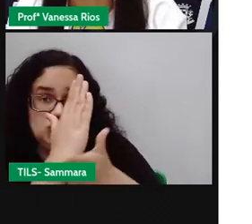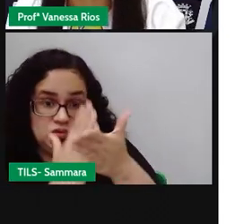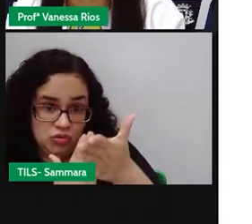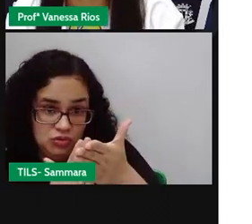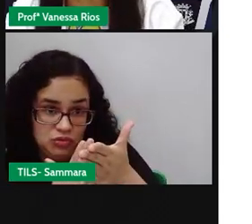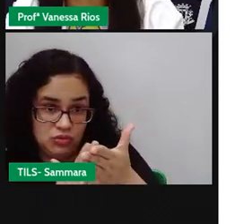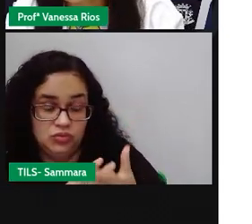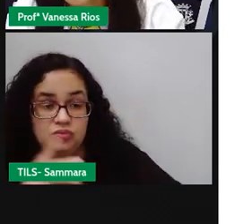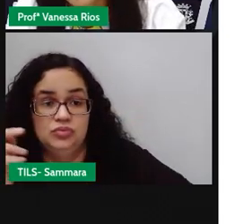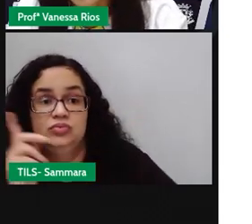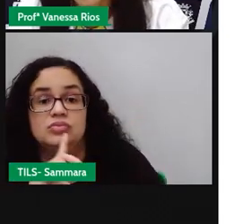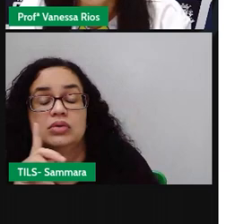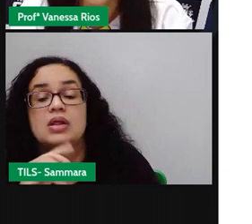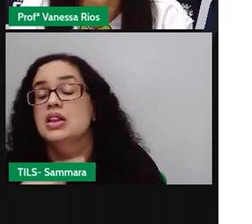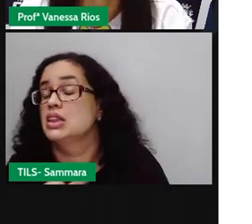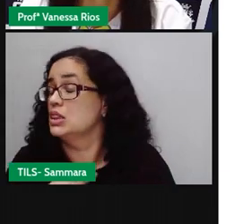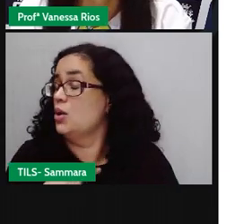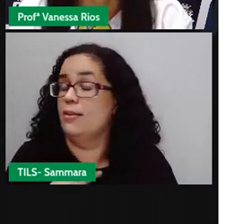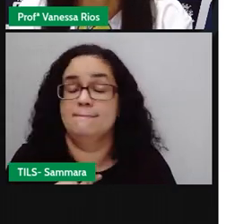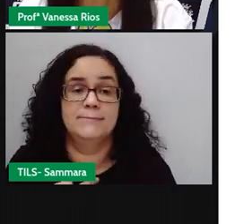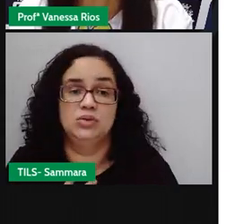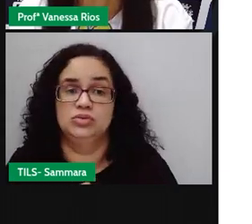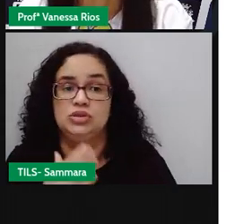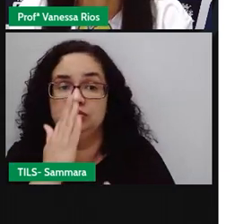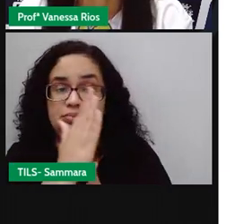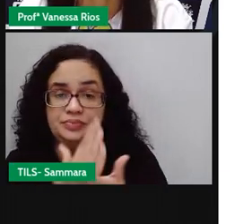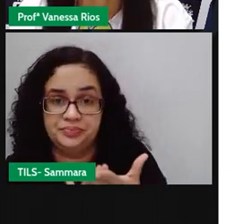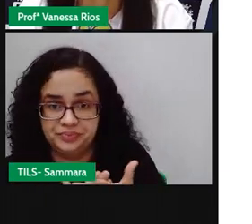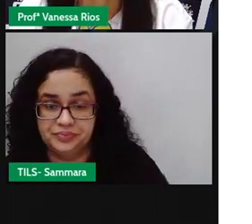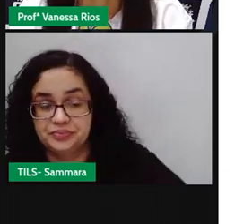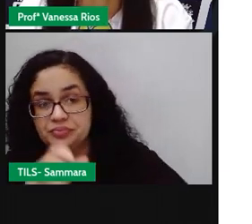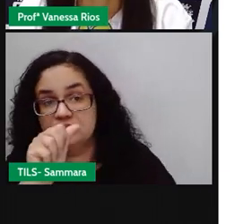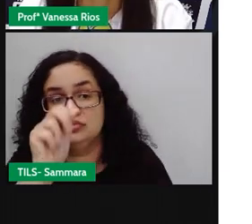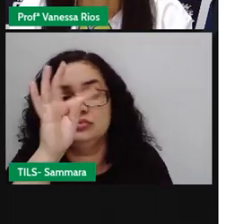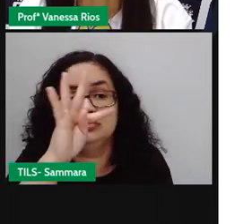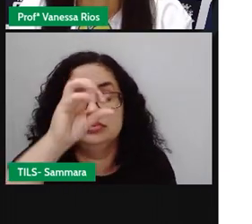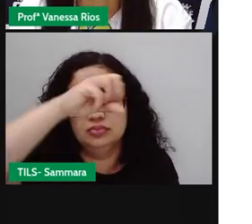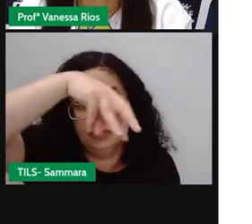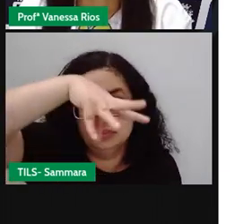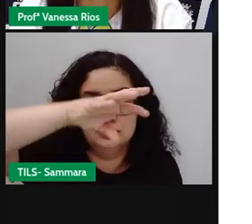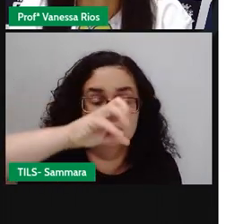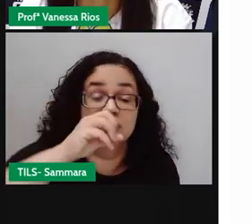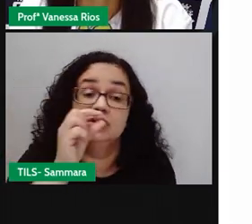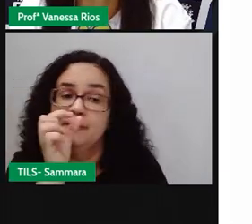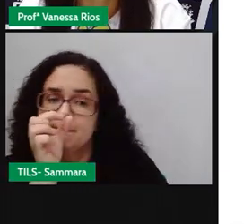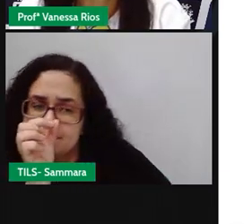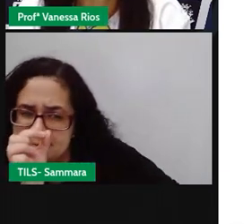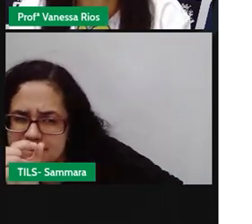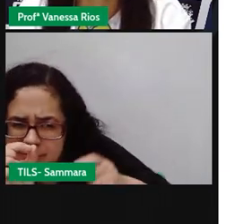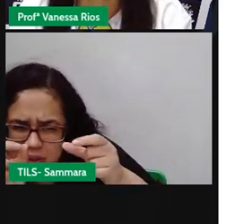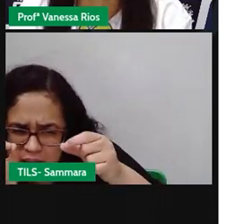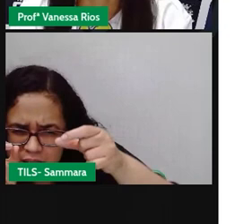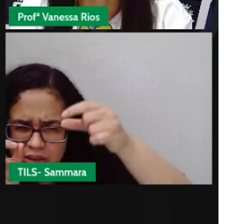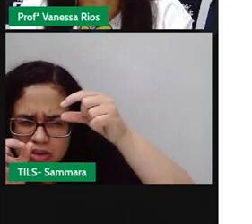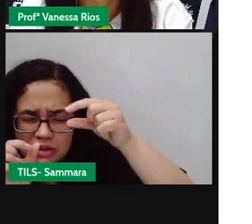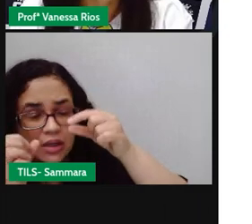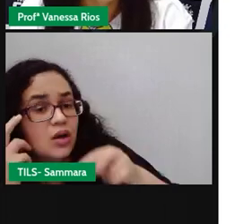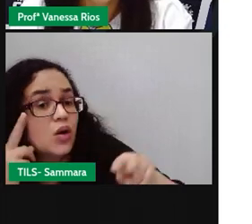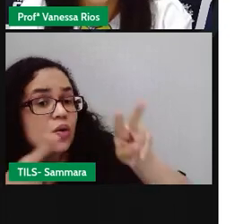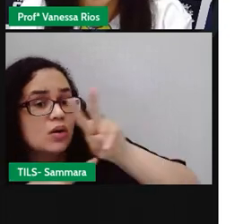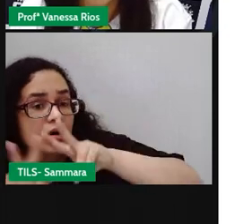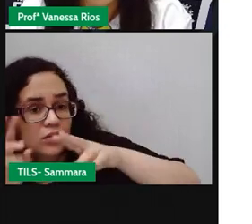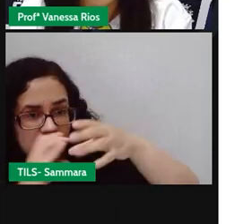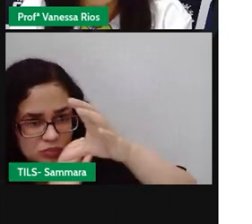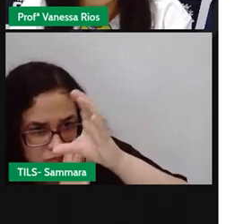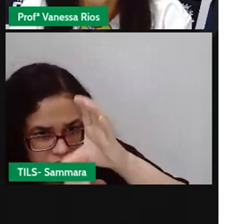divisível, algo que não podia se dividir. Mas o átomo é uma partícula muito pequena, que nem pode ser observada